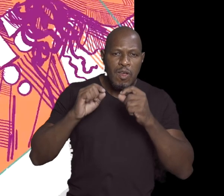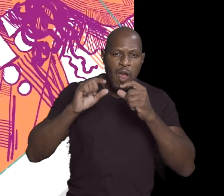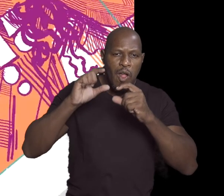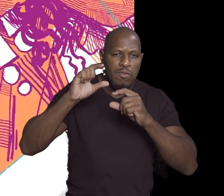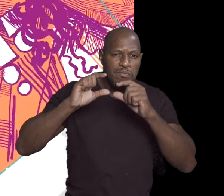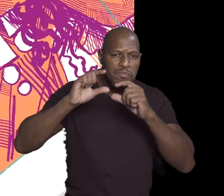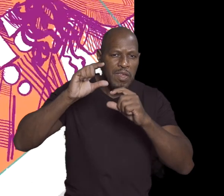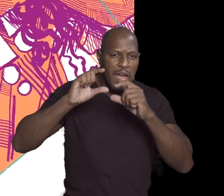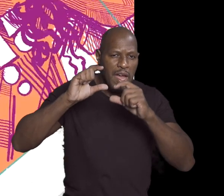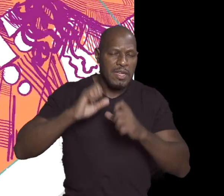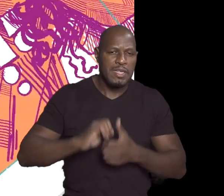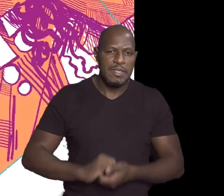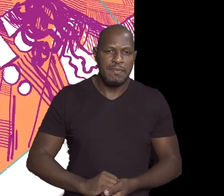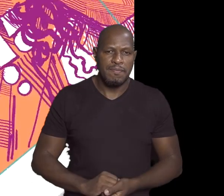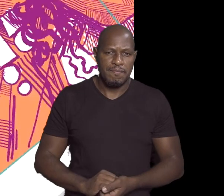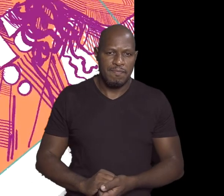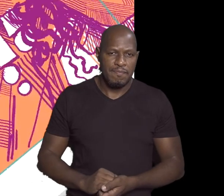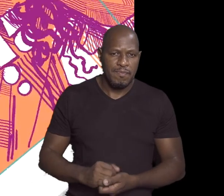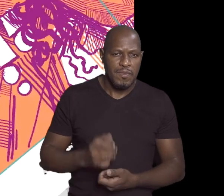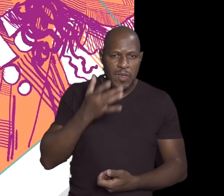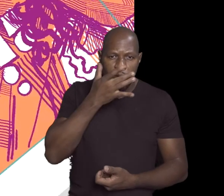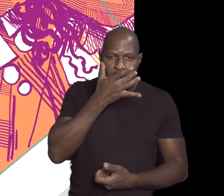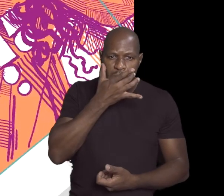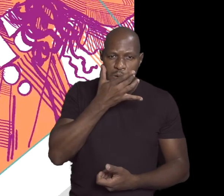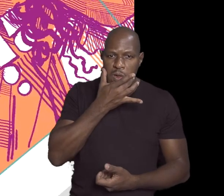contraste de luz,